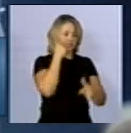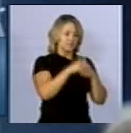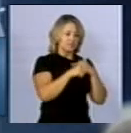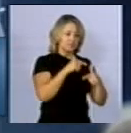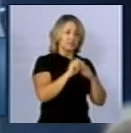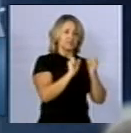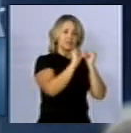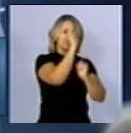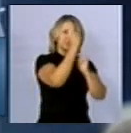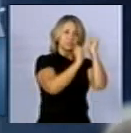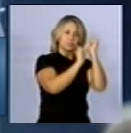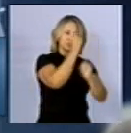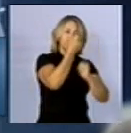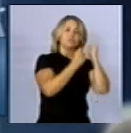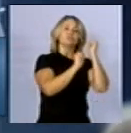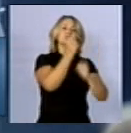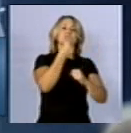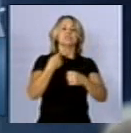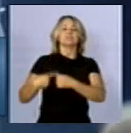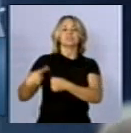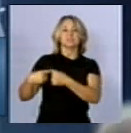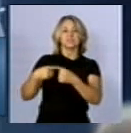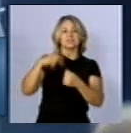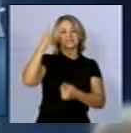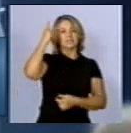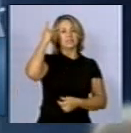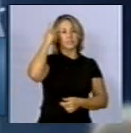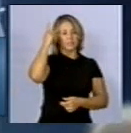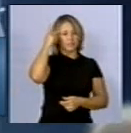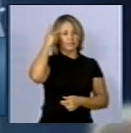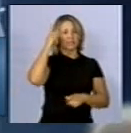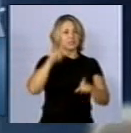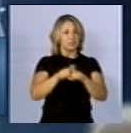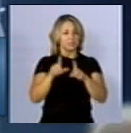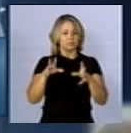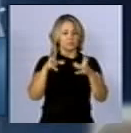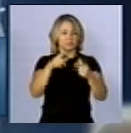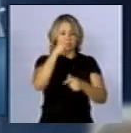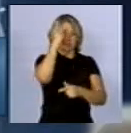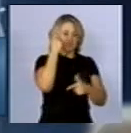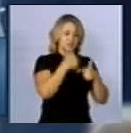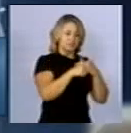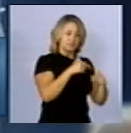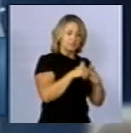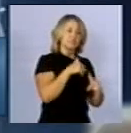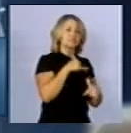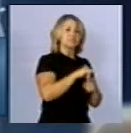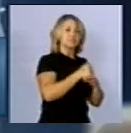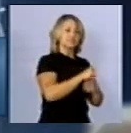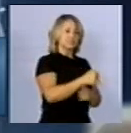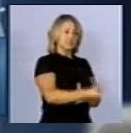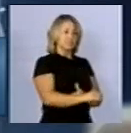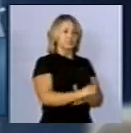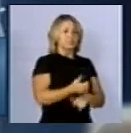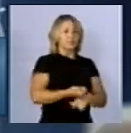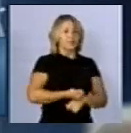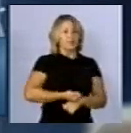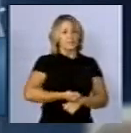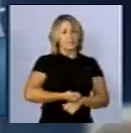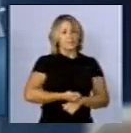na indústria urbana do Estado de São Paulo pelo sindicato dos trabalhadores de energia do Estado de São Paulo para melhor